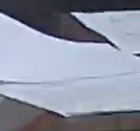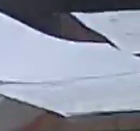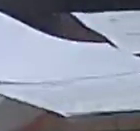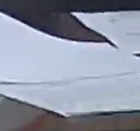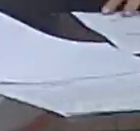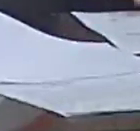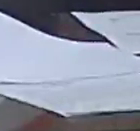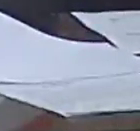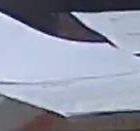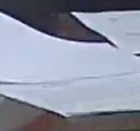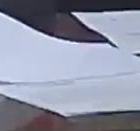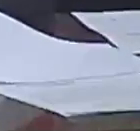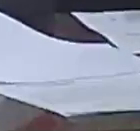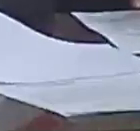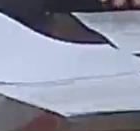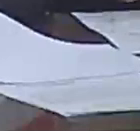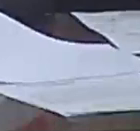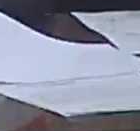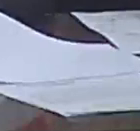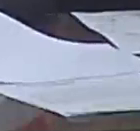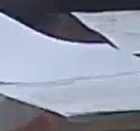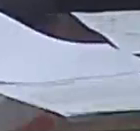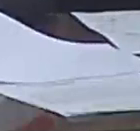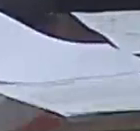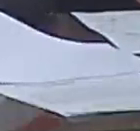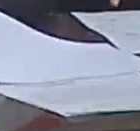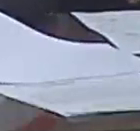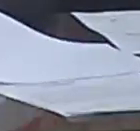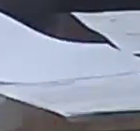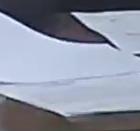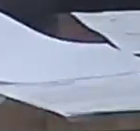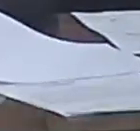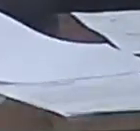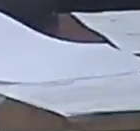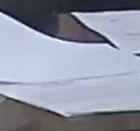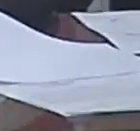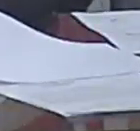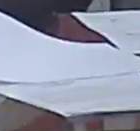indicação 282 de 2019, de autoria do vereador Meidão.